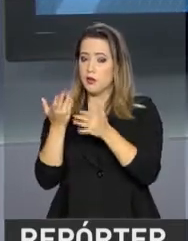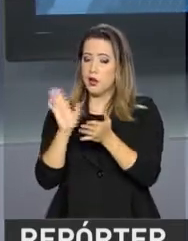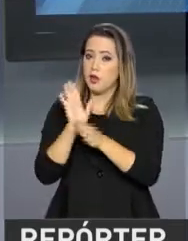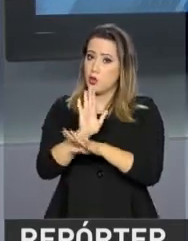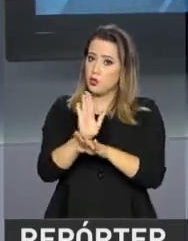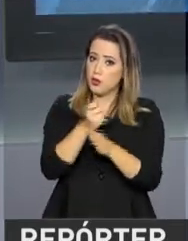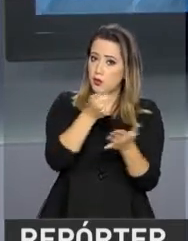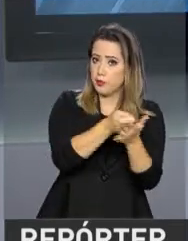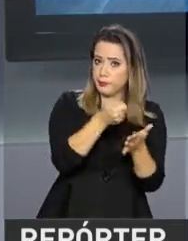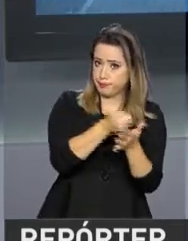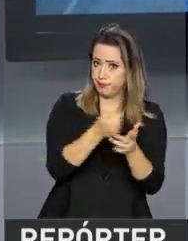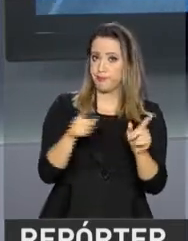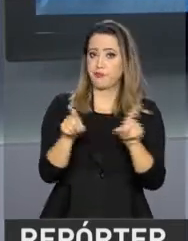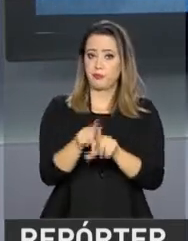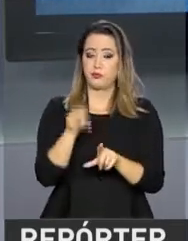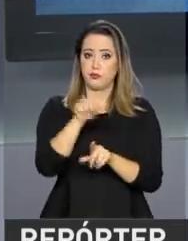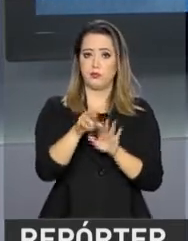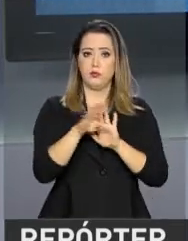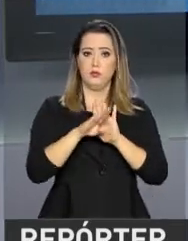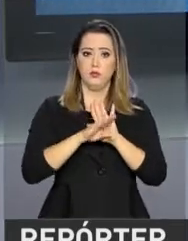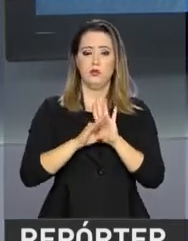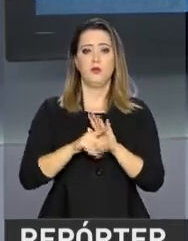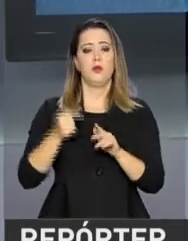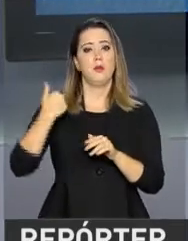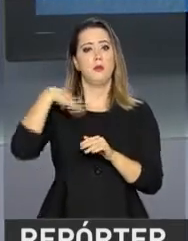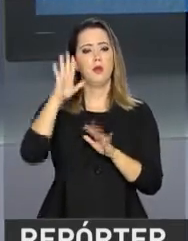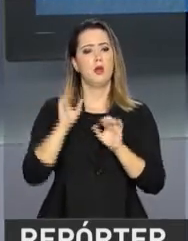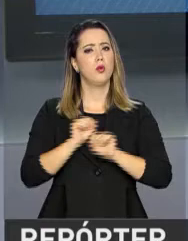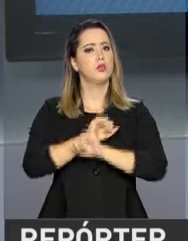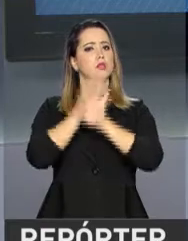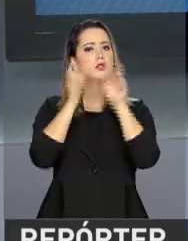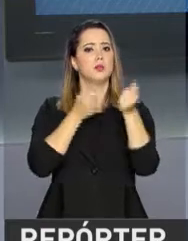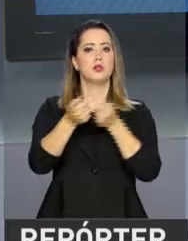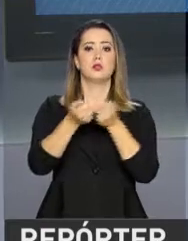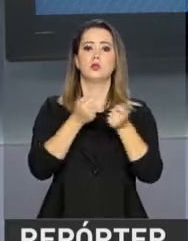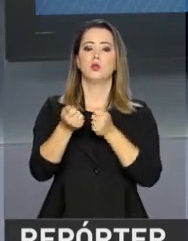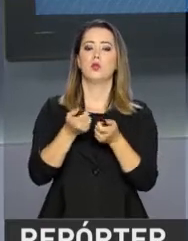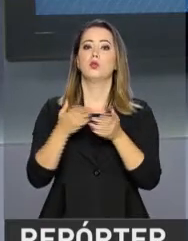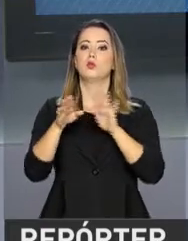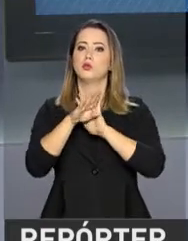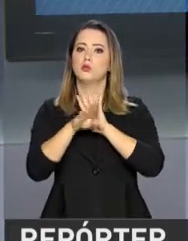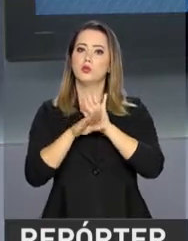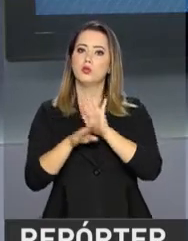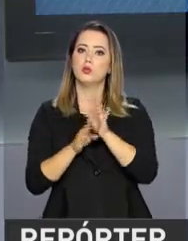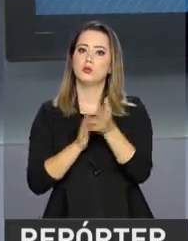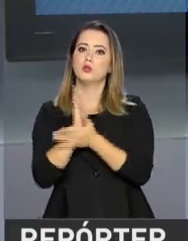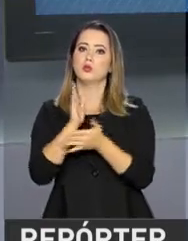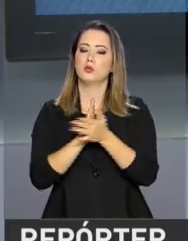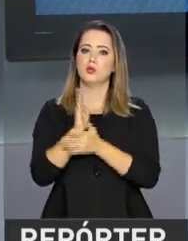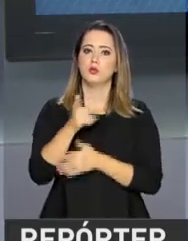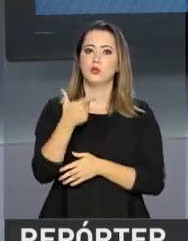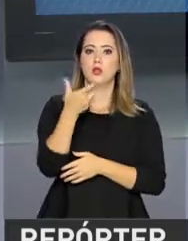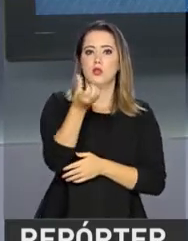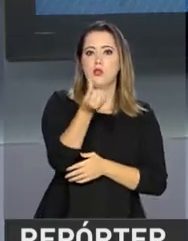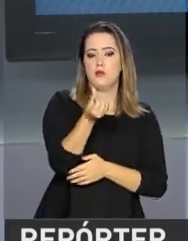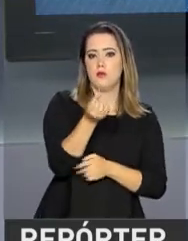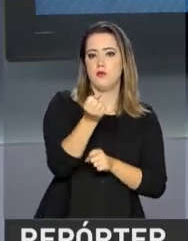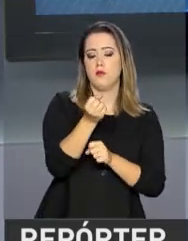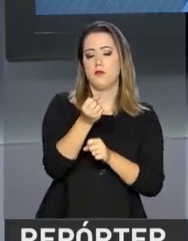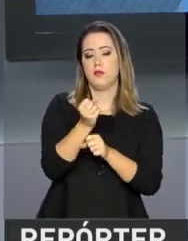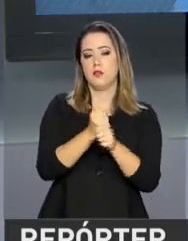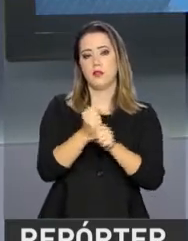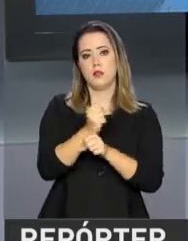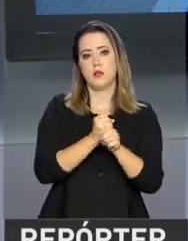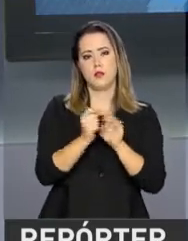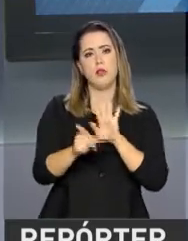acordo com o ministério da cultura haverá também maior transparência no controle dos projetos aprovados ao longo de 26 anos alegou